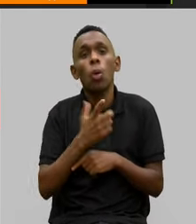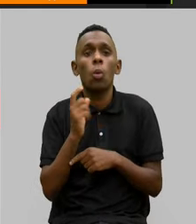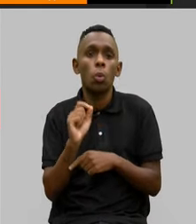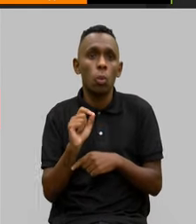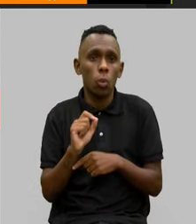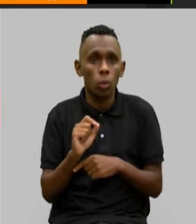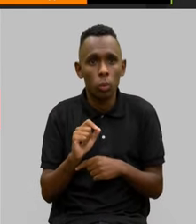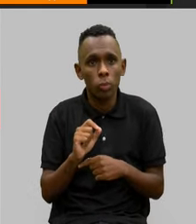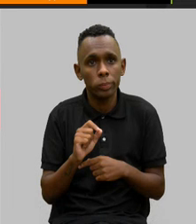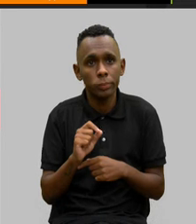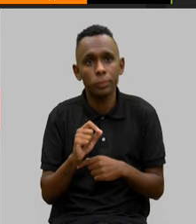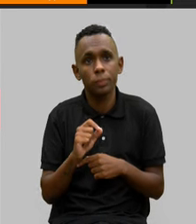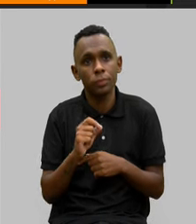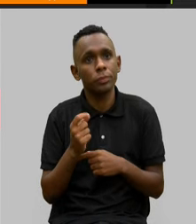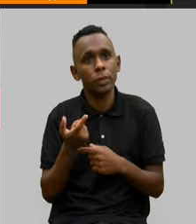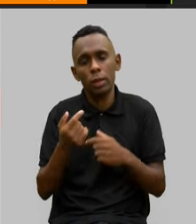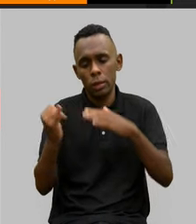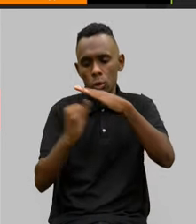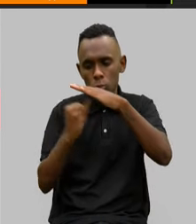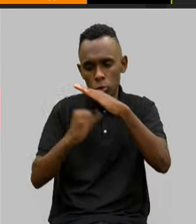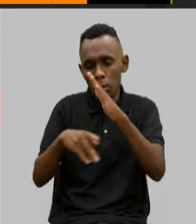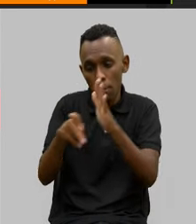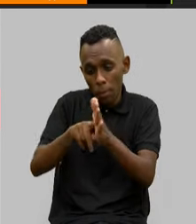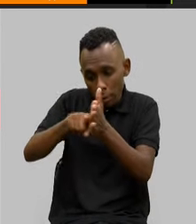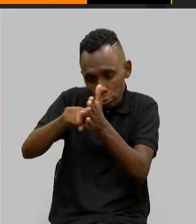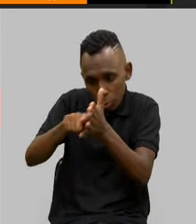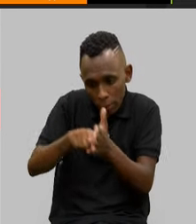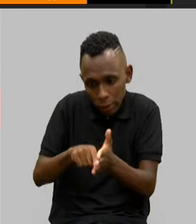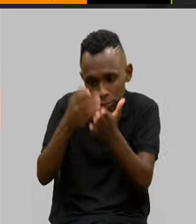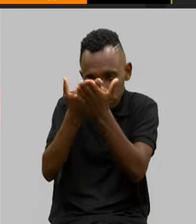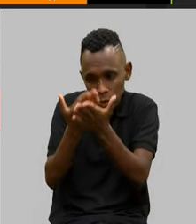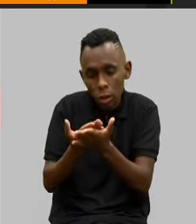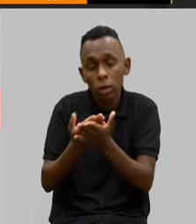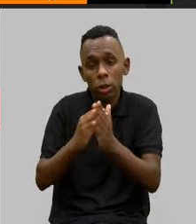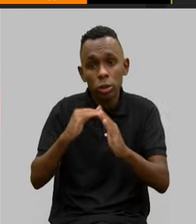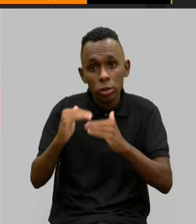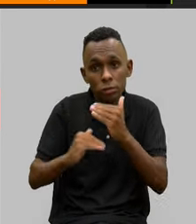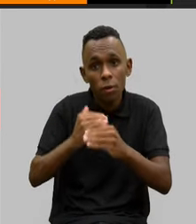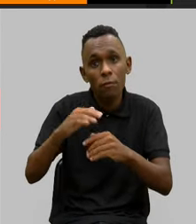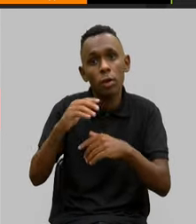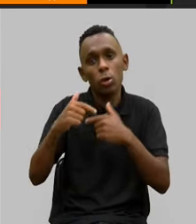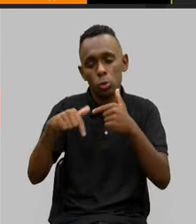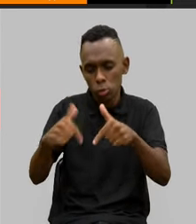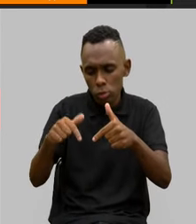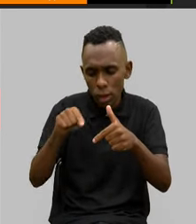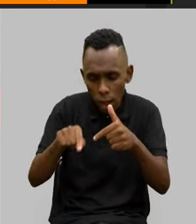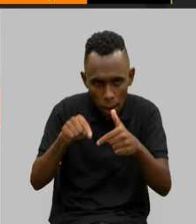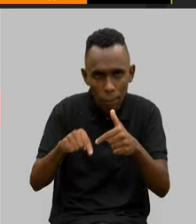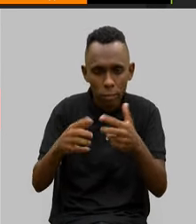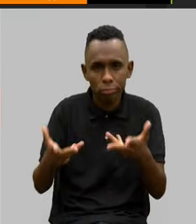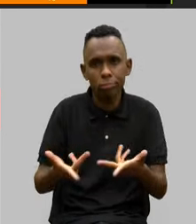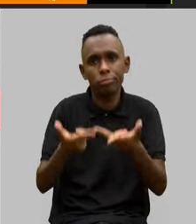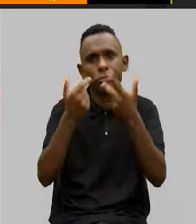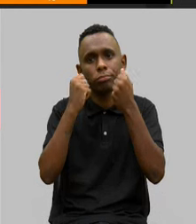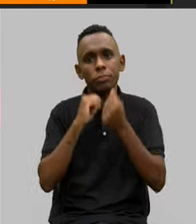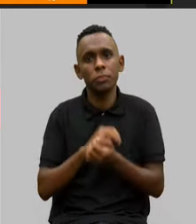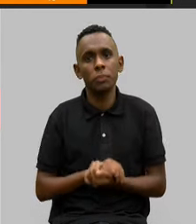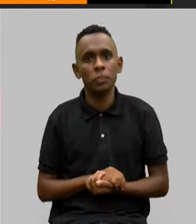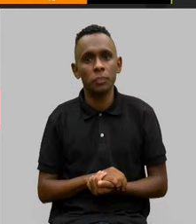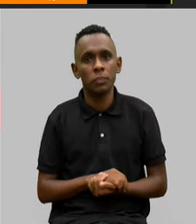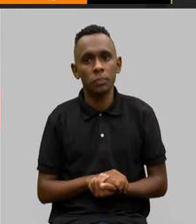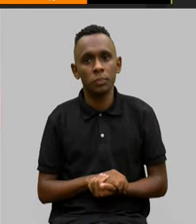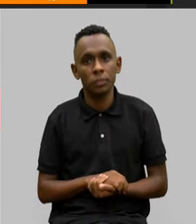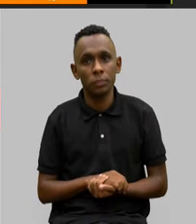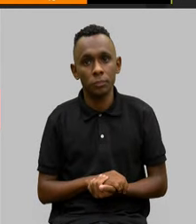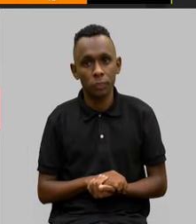a no caso instituições de Pesquisas consigam desenvolver o seu trabalho na maior agilidade possível